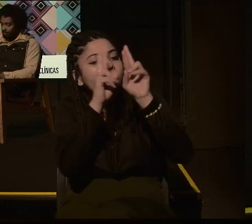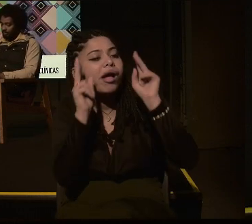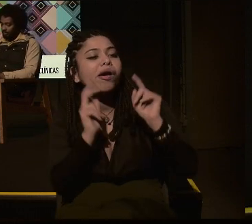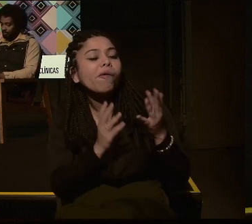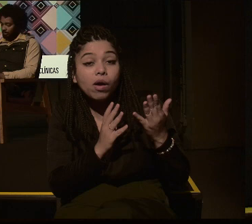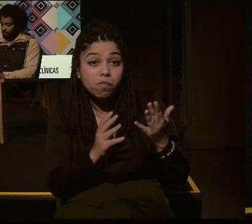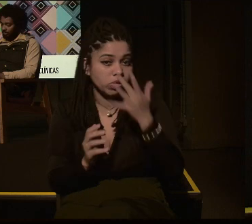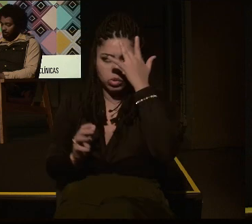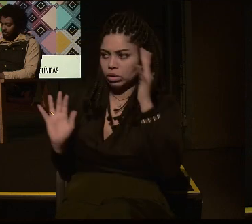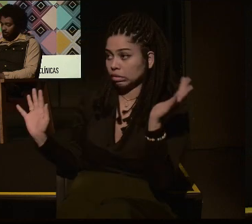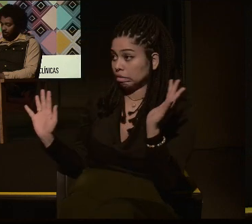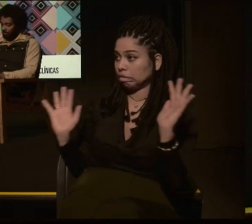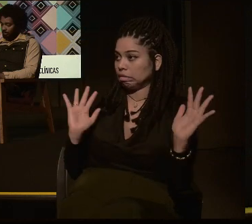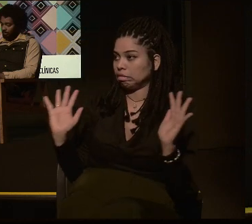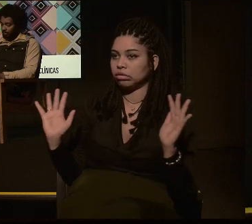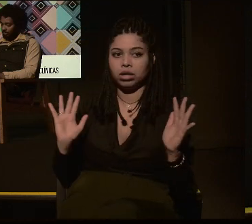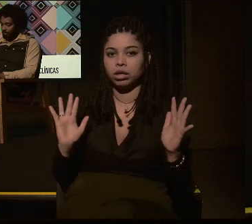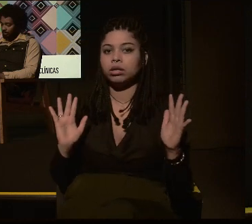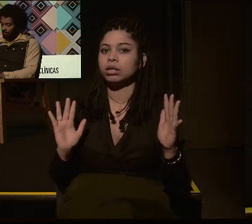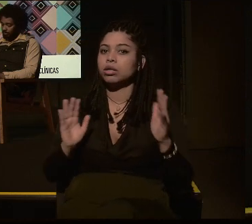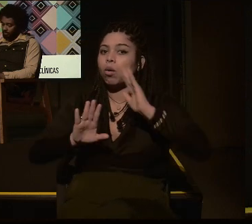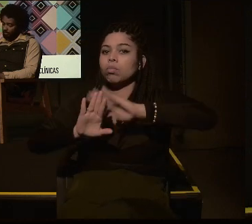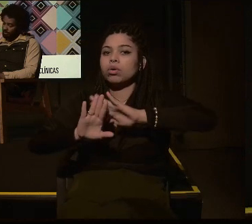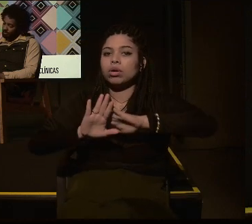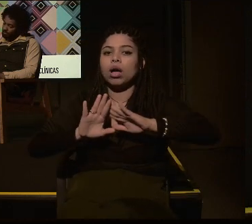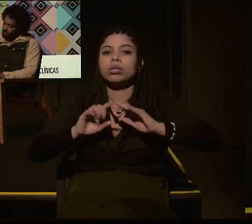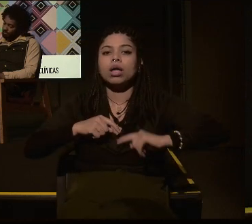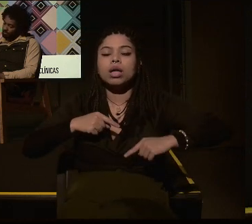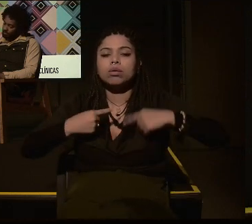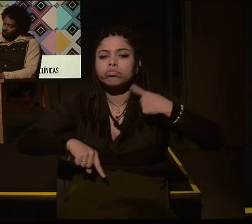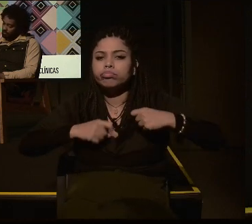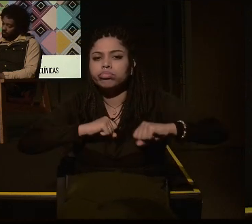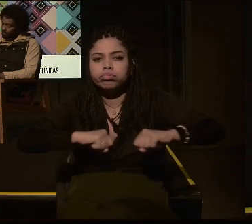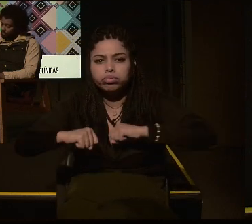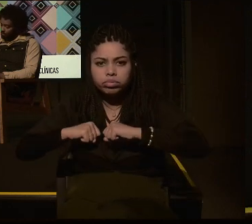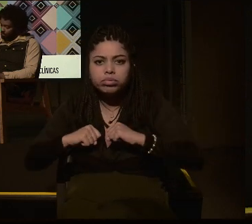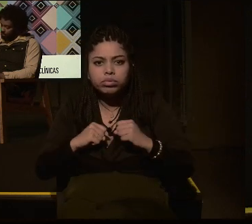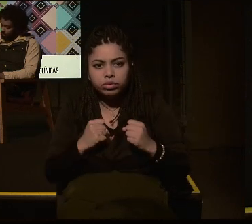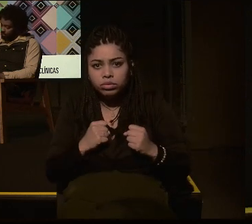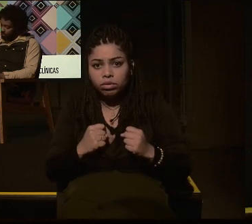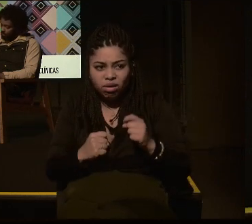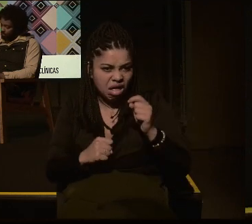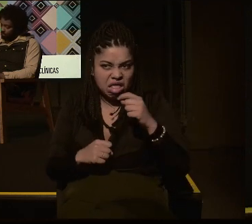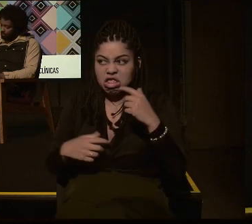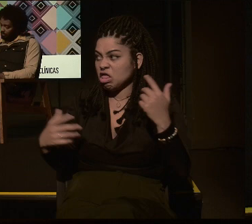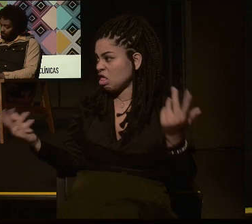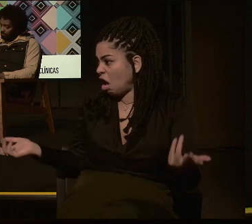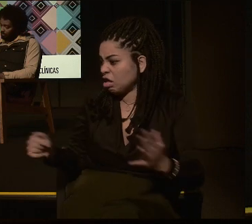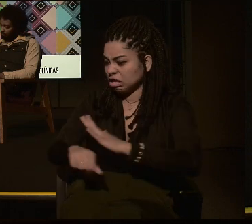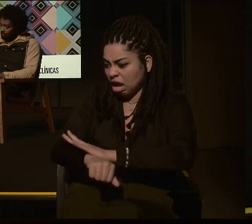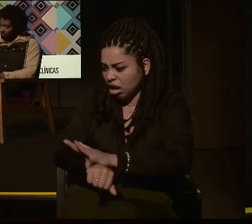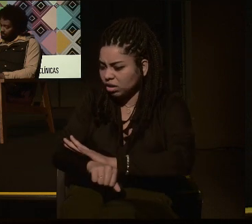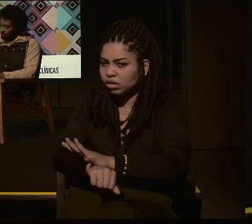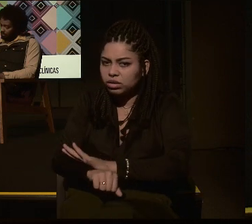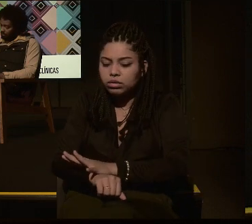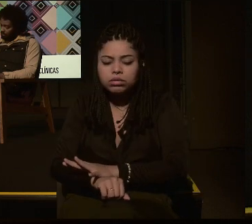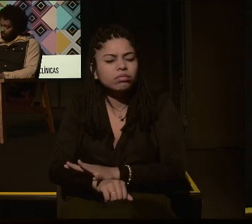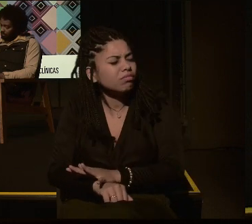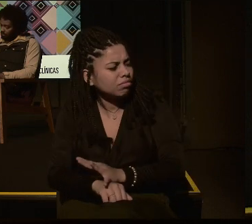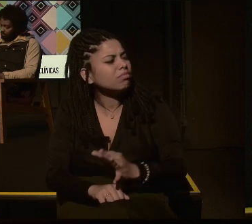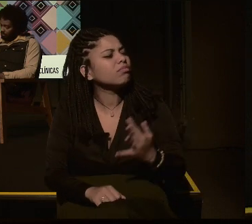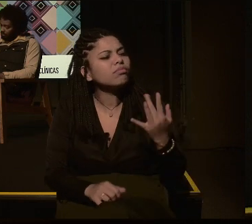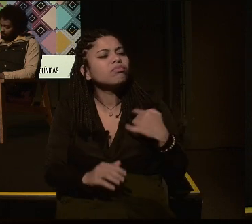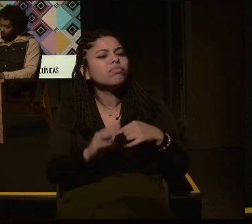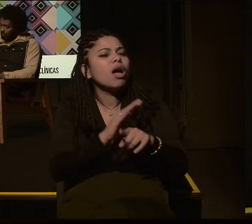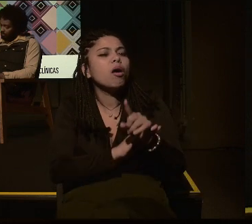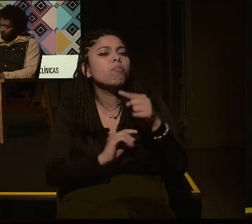para dentro uma discussão. Pô, é racismo perguntar isso? É racismo. E por quê?